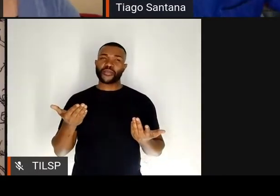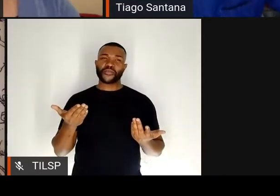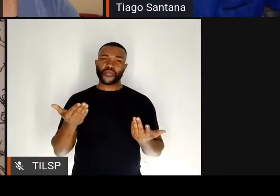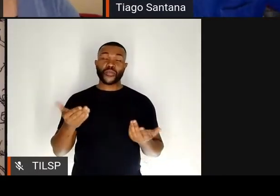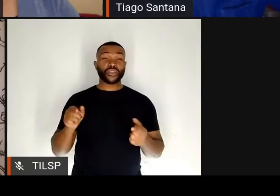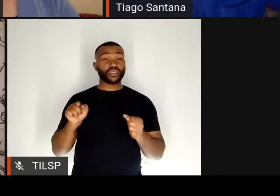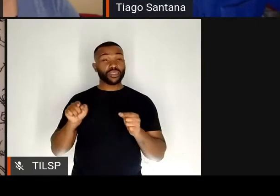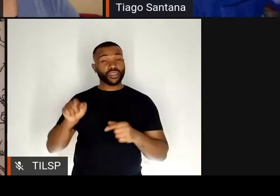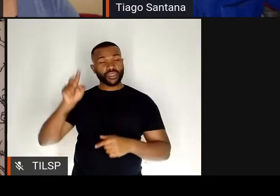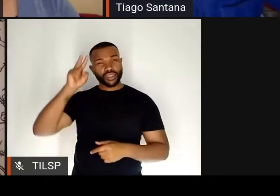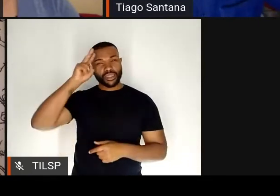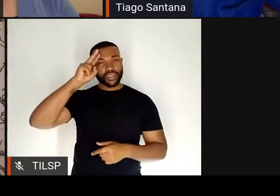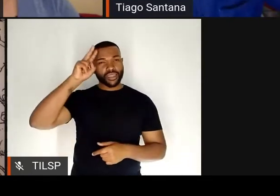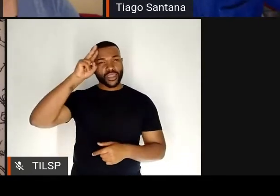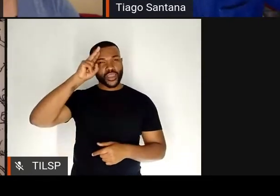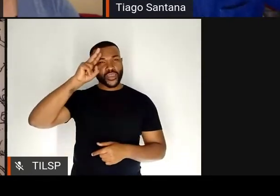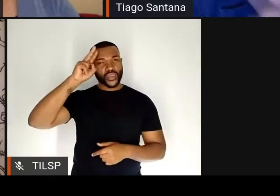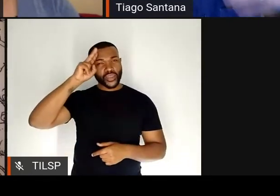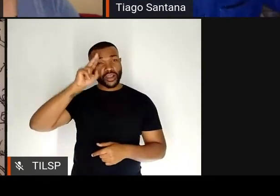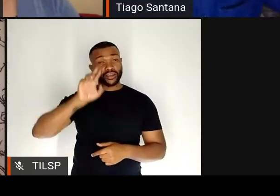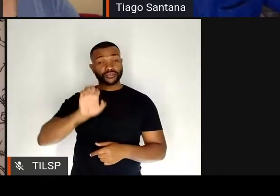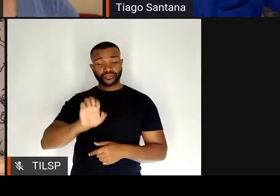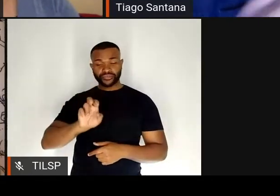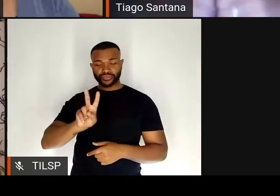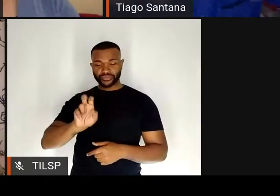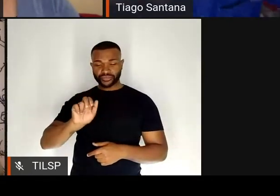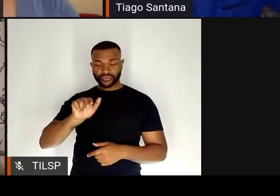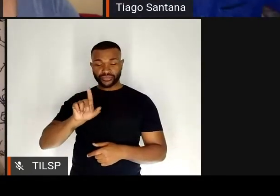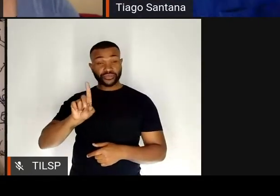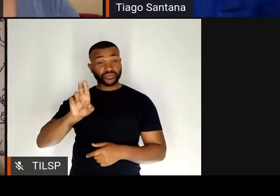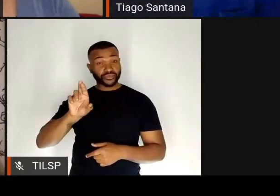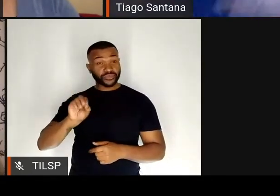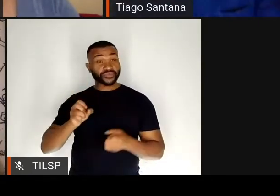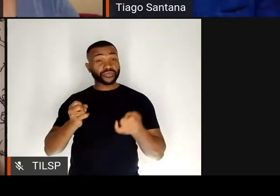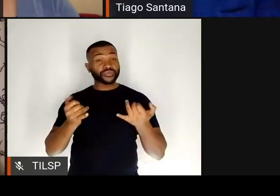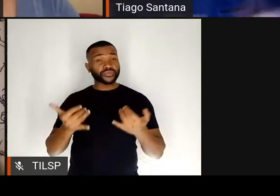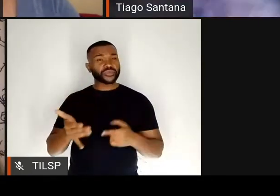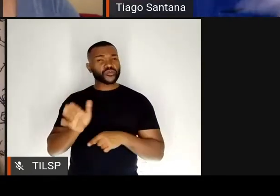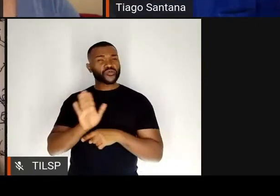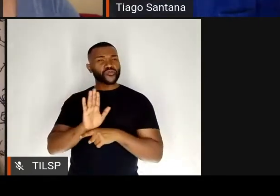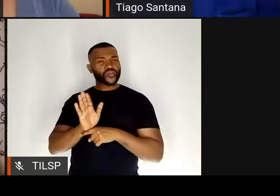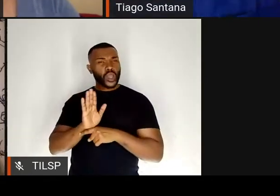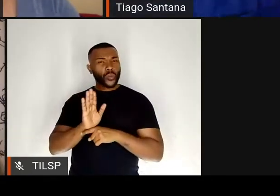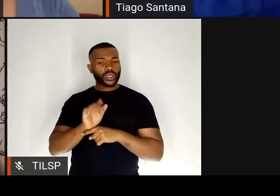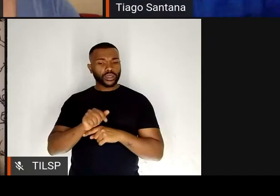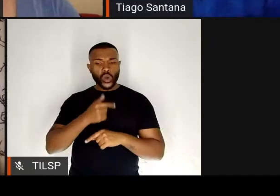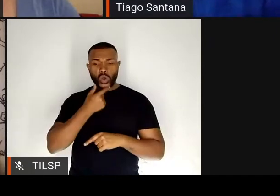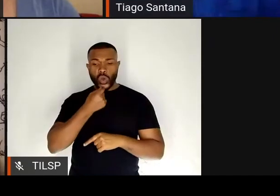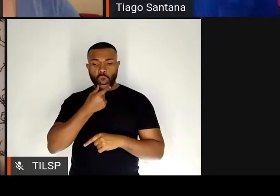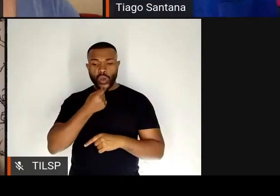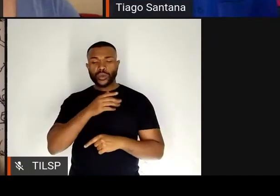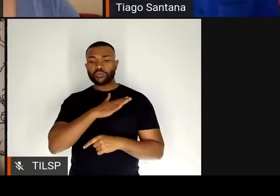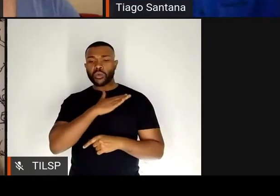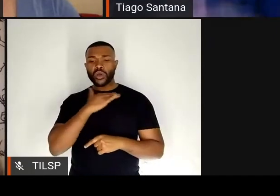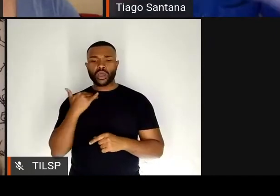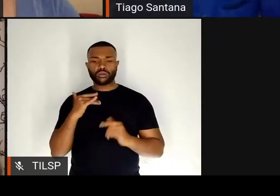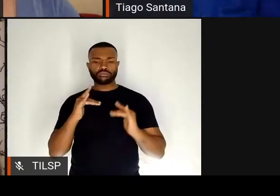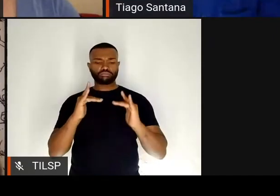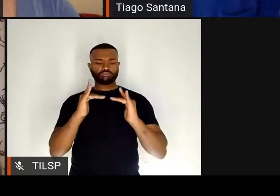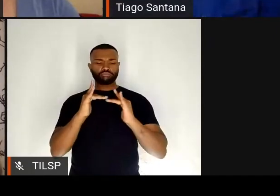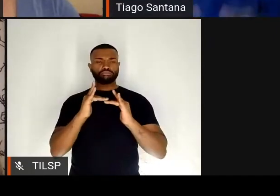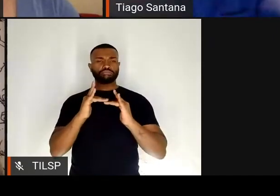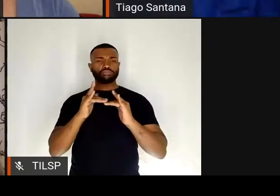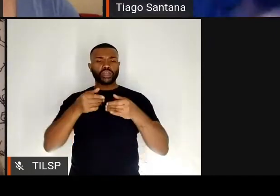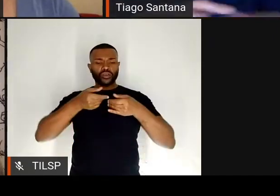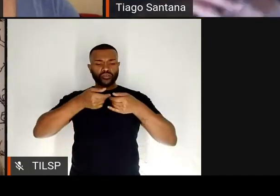os sentidos, né? Essa história do Evandro falando dos filmes sendo expostos em cima do caixão é uma